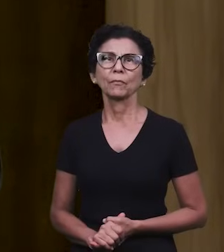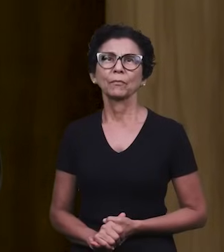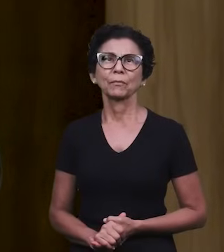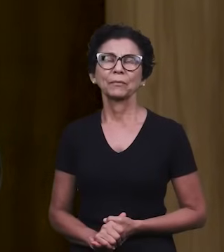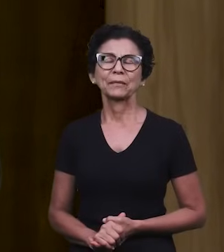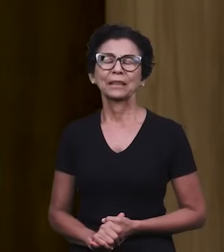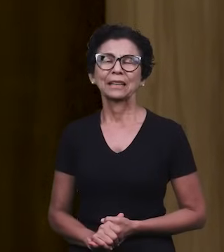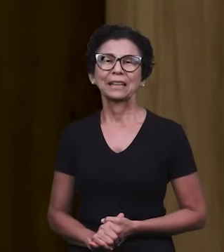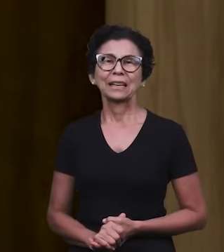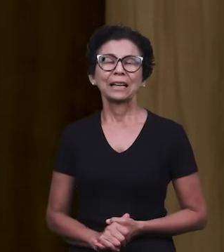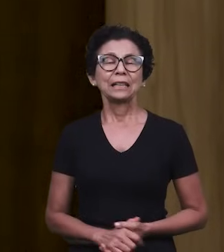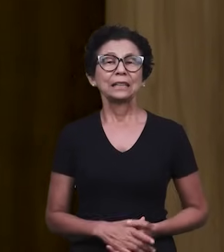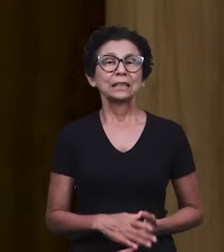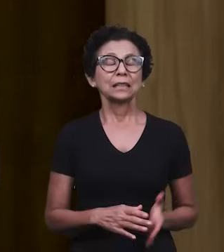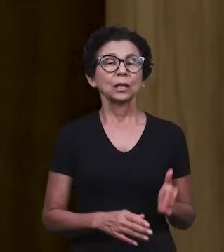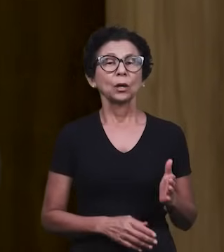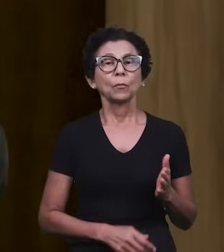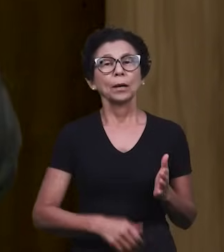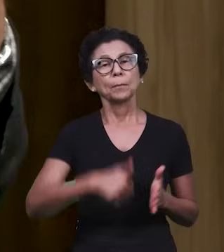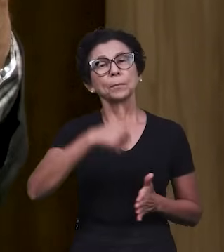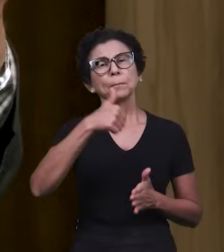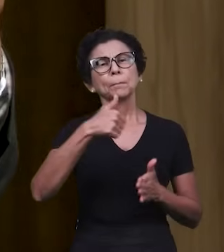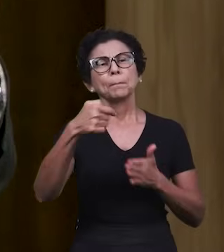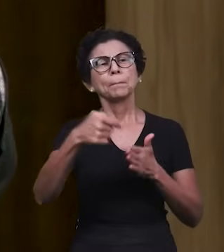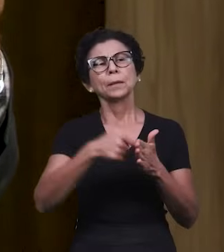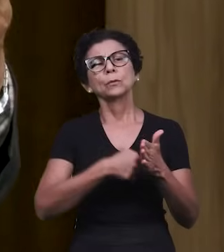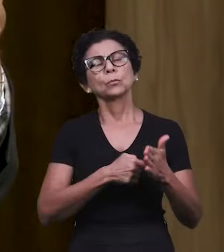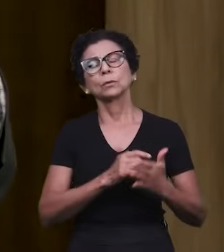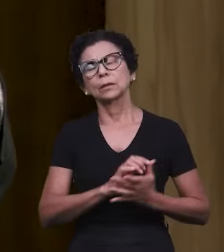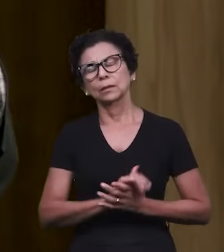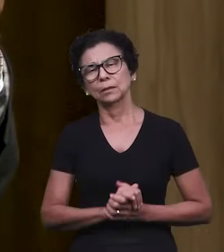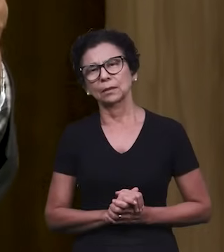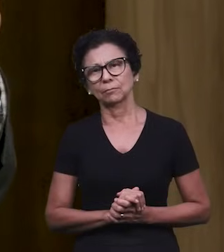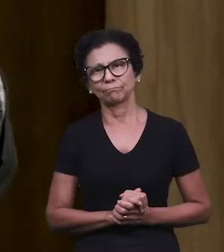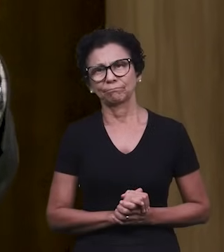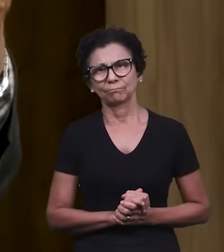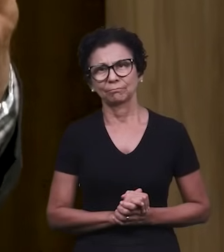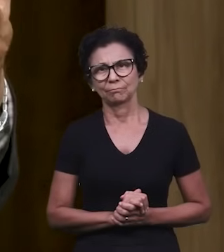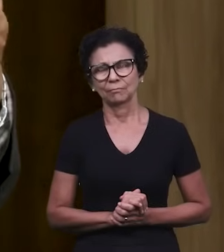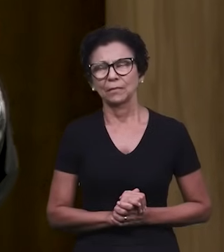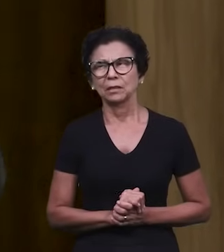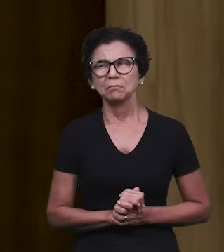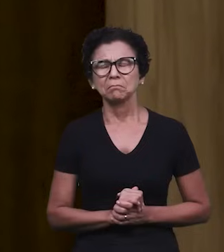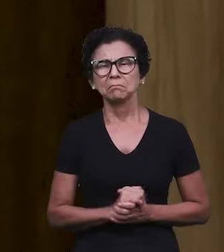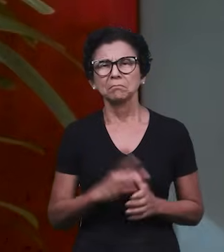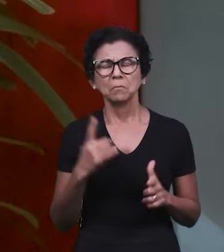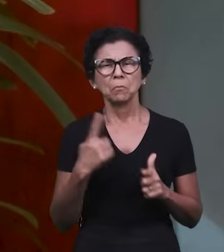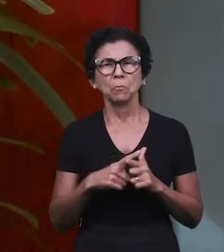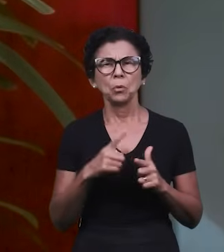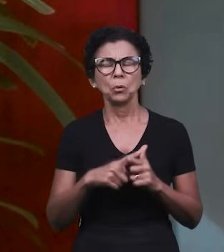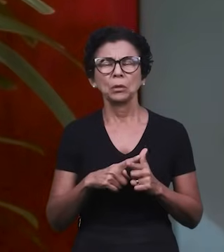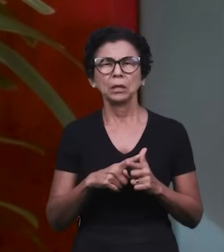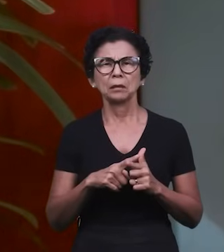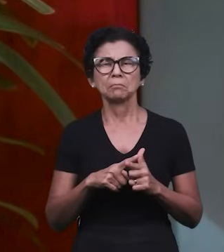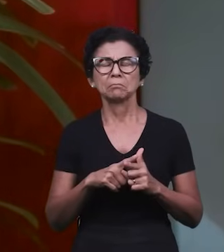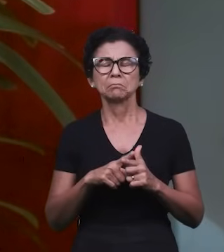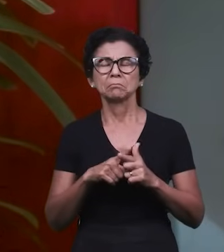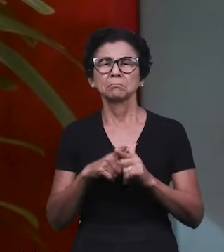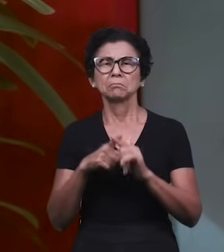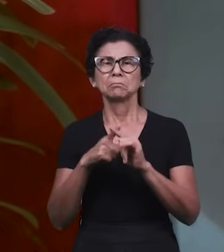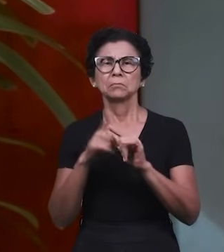você estivesse fazendo um comentário, por que o nome Trombetas e Festas? Pastor